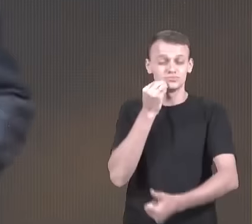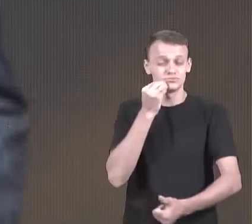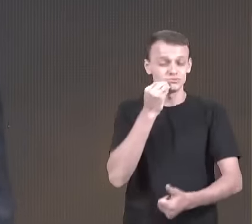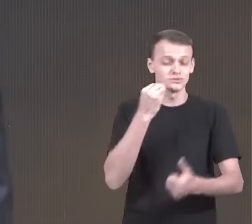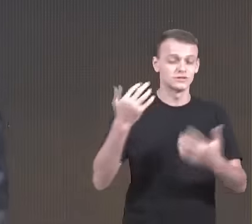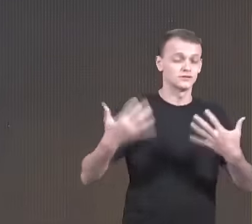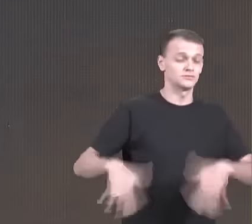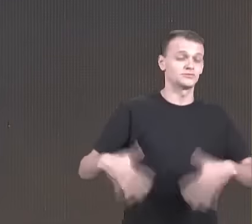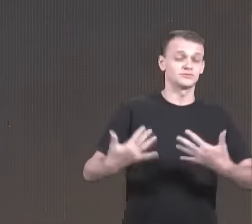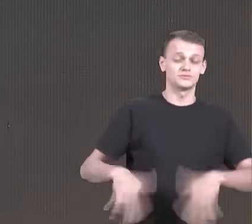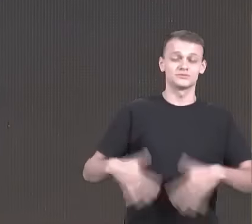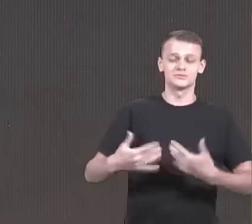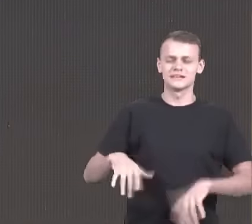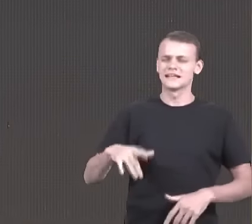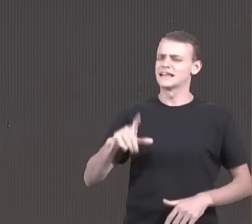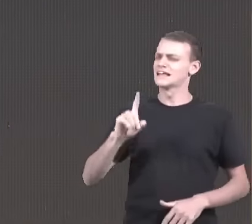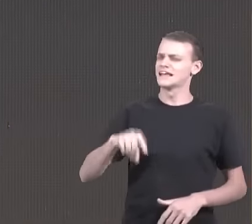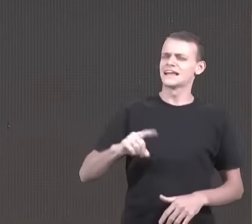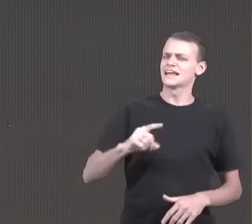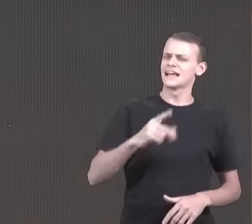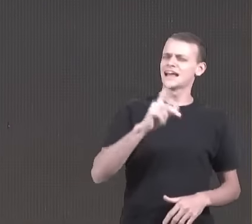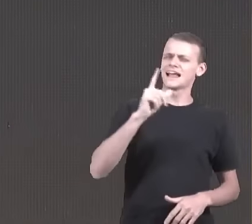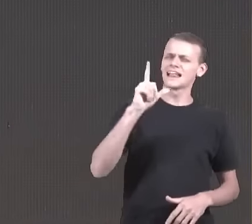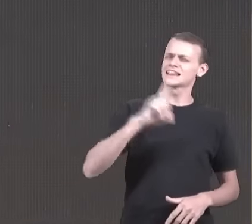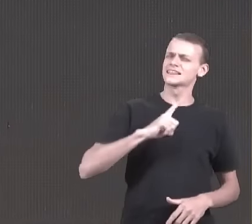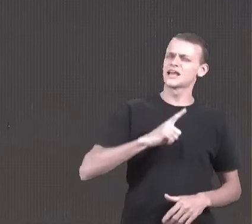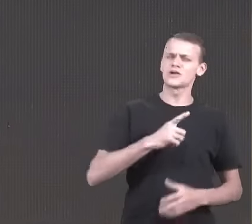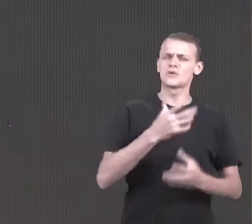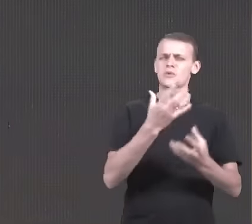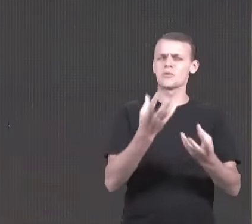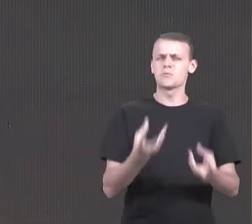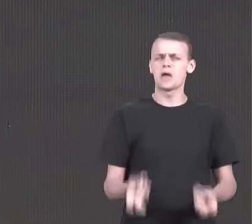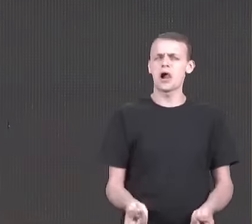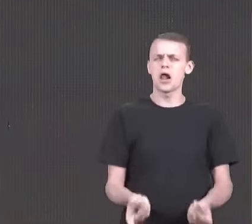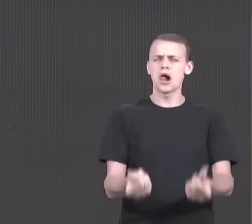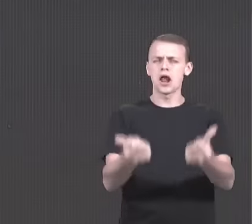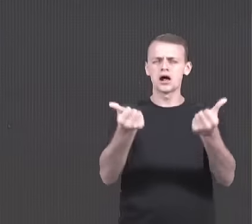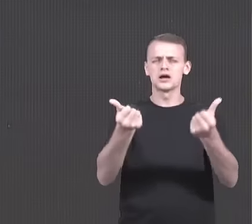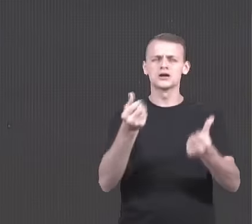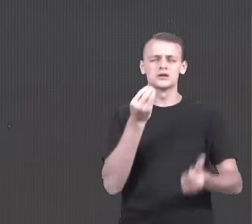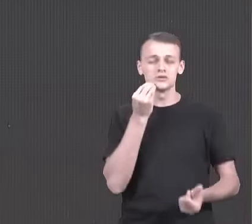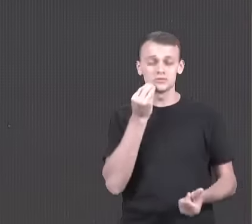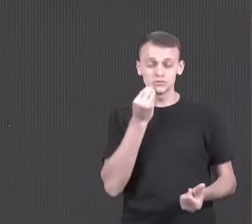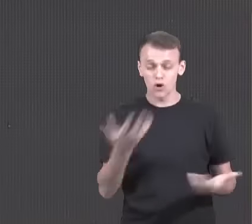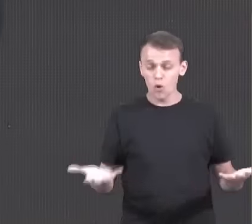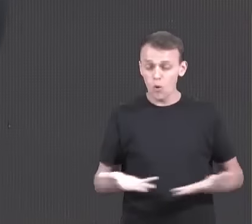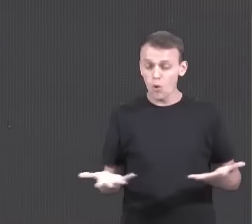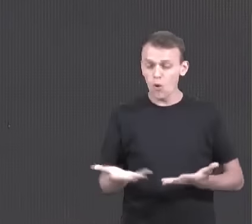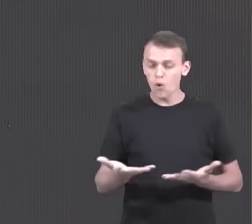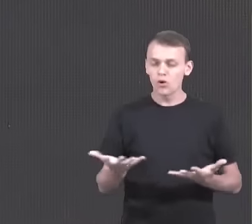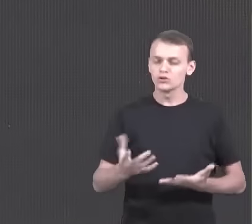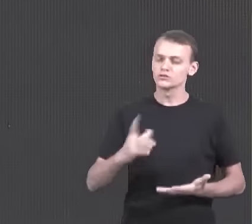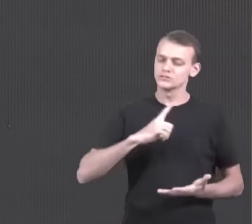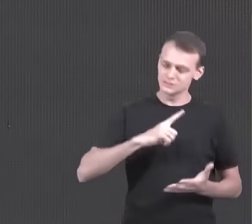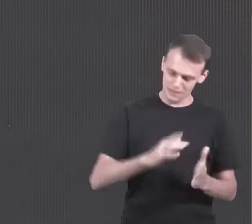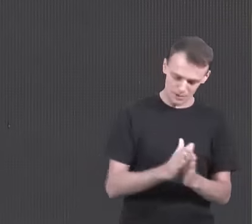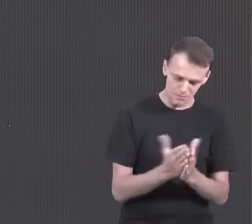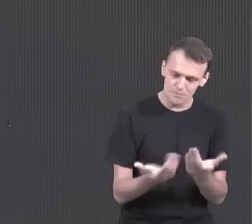extraordinário, tão promissor, tão cheio de oportunidades. E hoje estamos aqui diante da tua